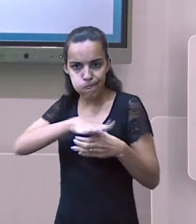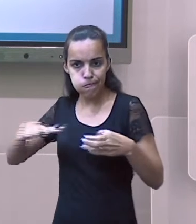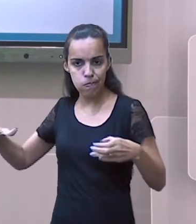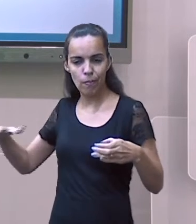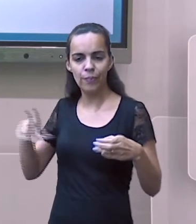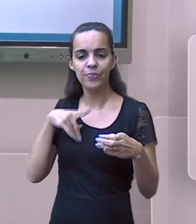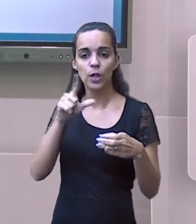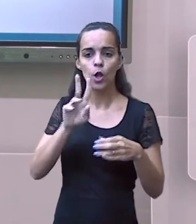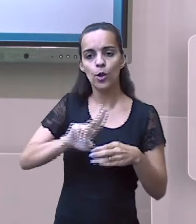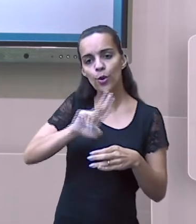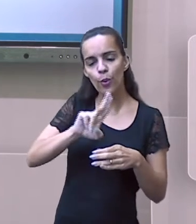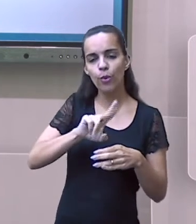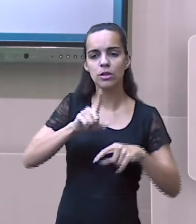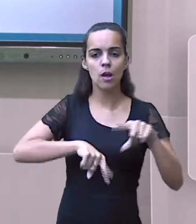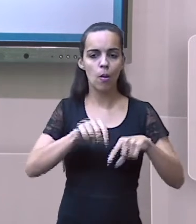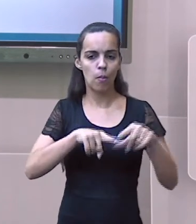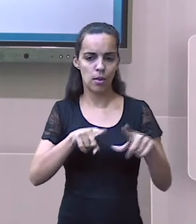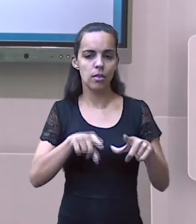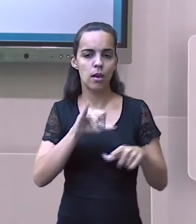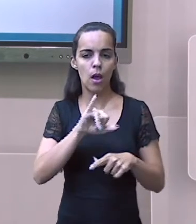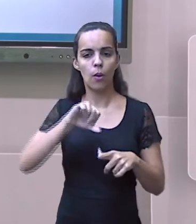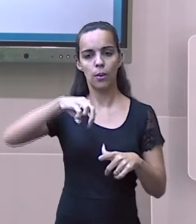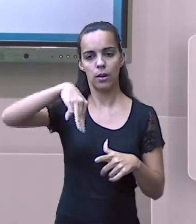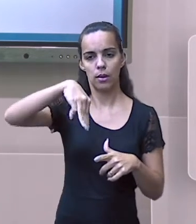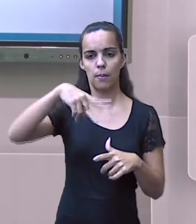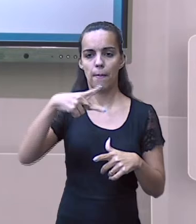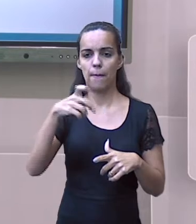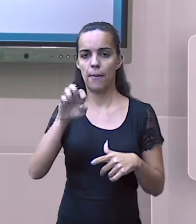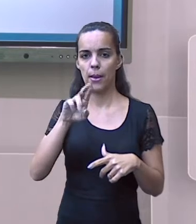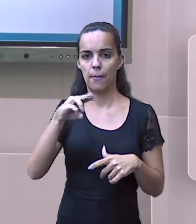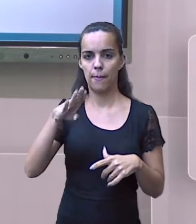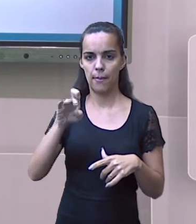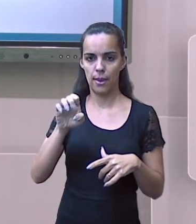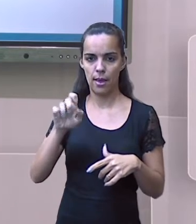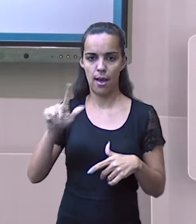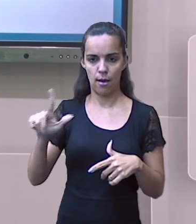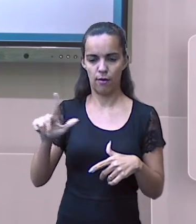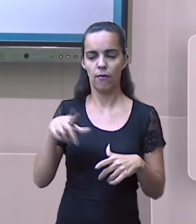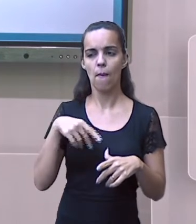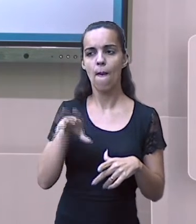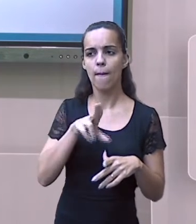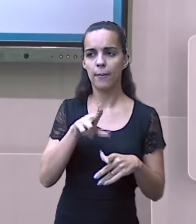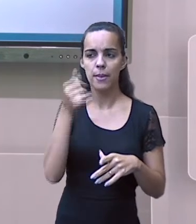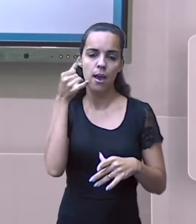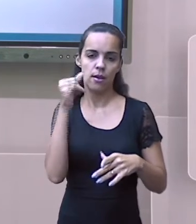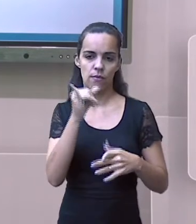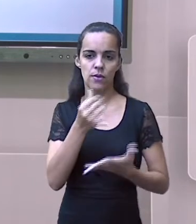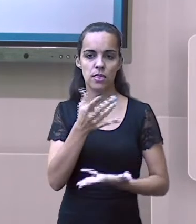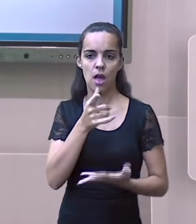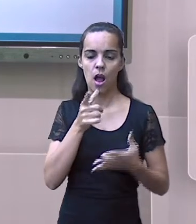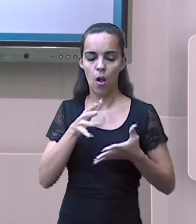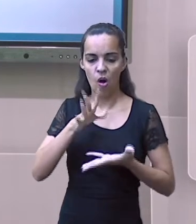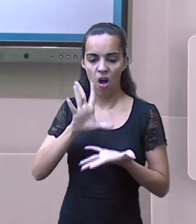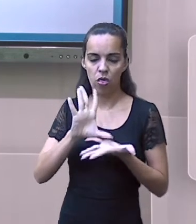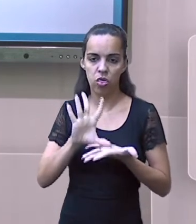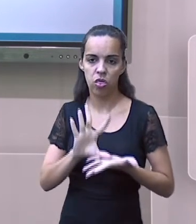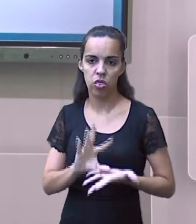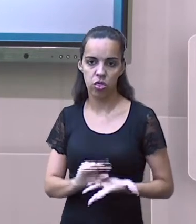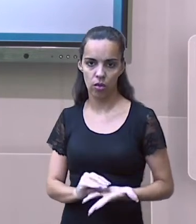bem estável. Já a impermeabilização flexível,